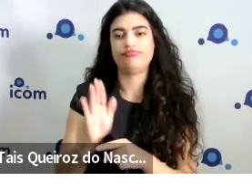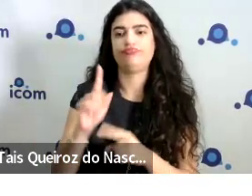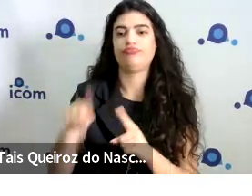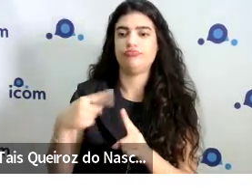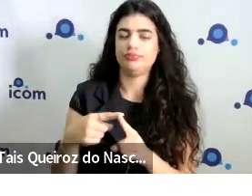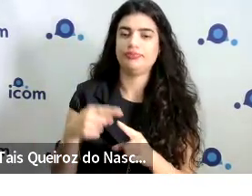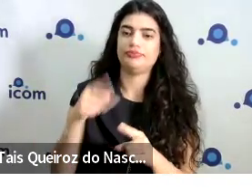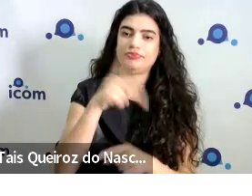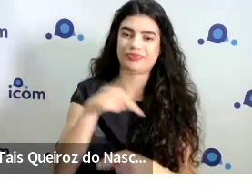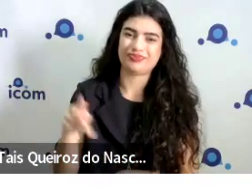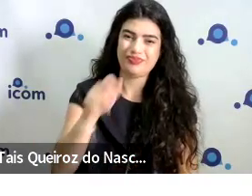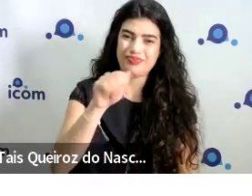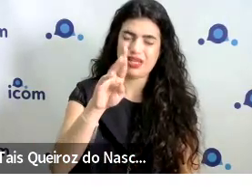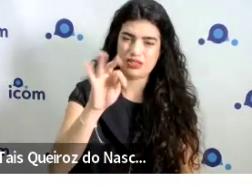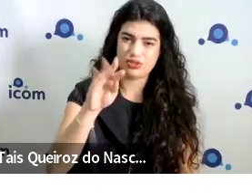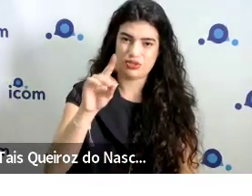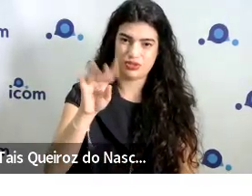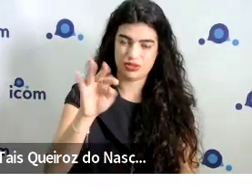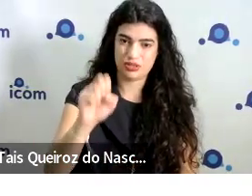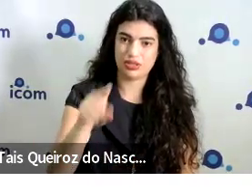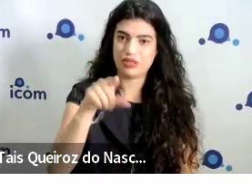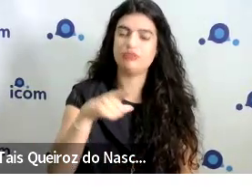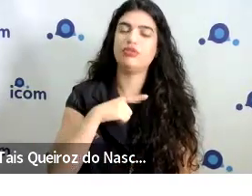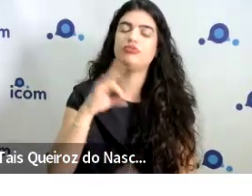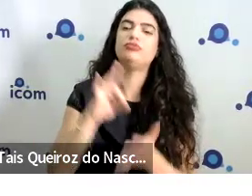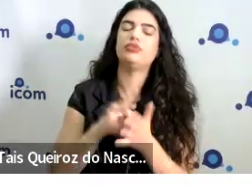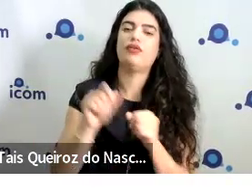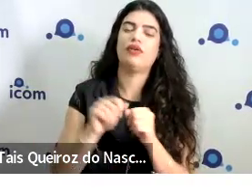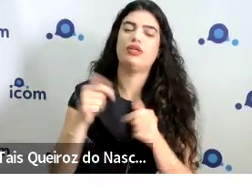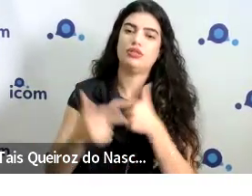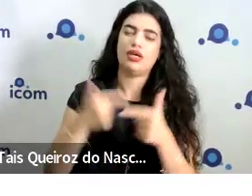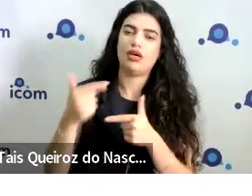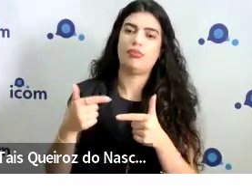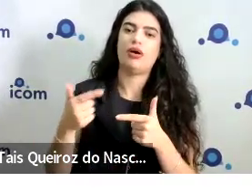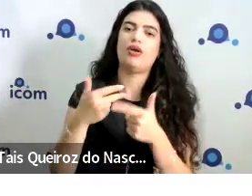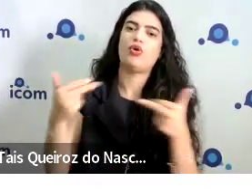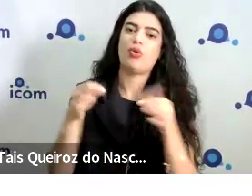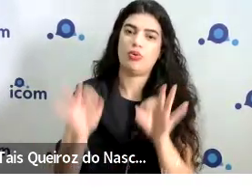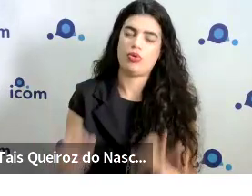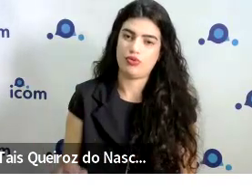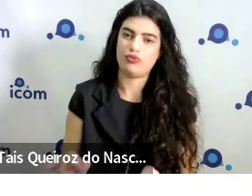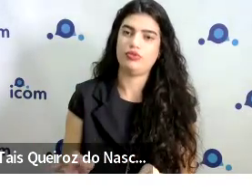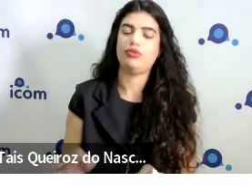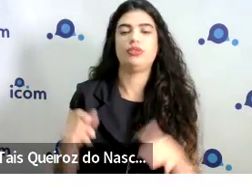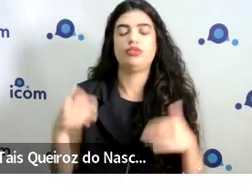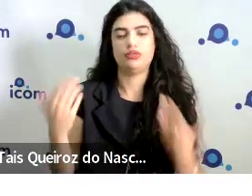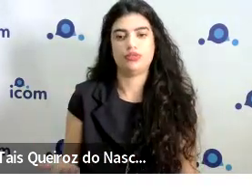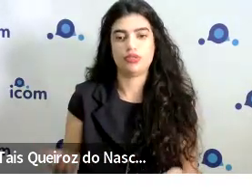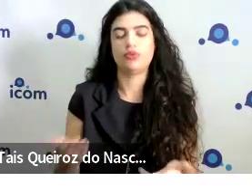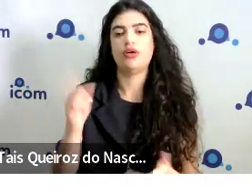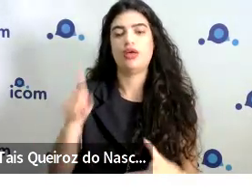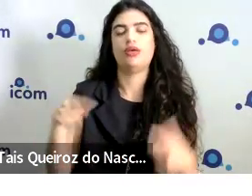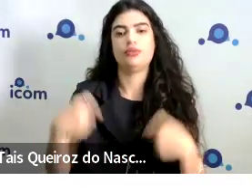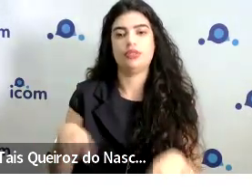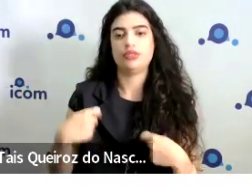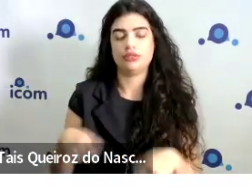professor Aristóteles comentaram, é a regressividade dos tributos e desses custos de conformidade. Então, essa